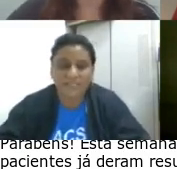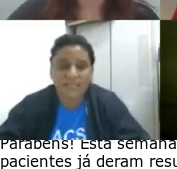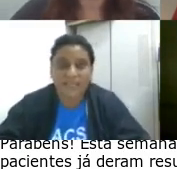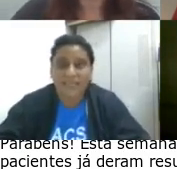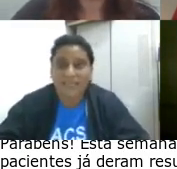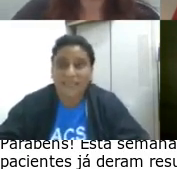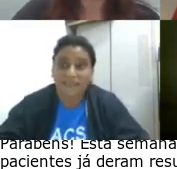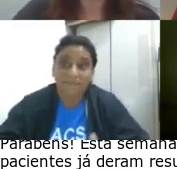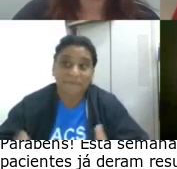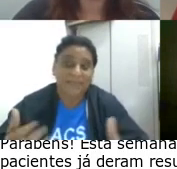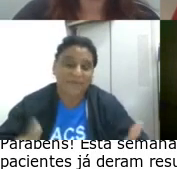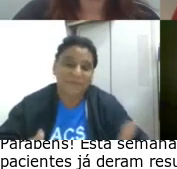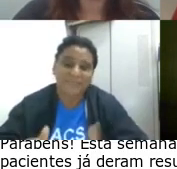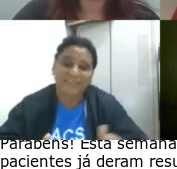eles